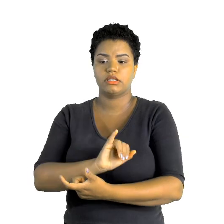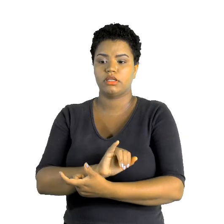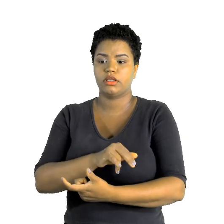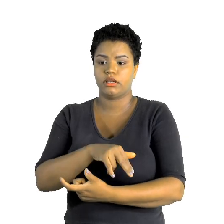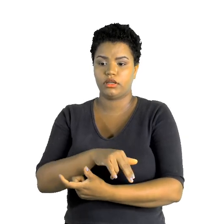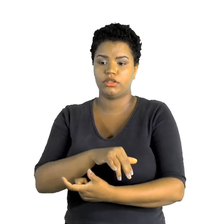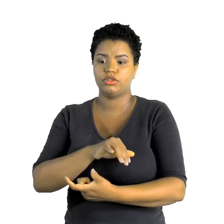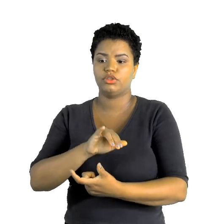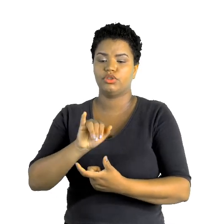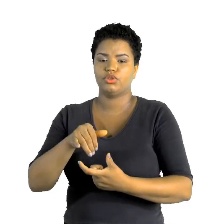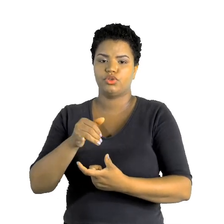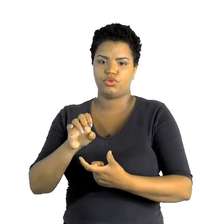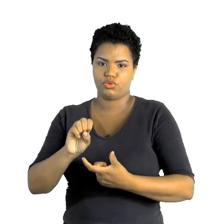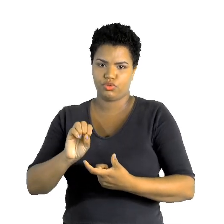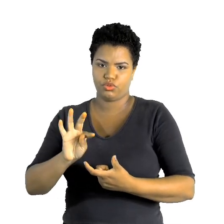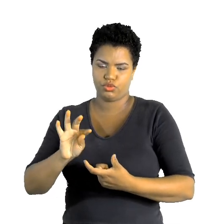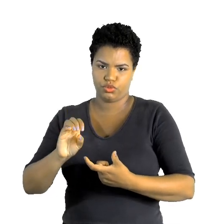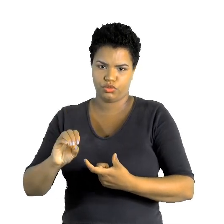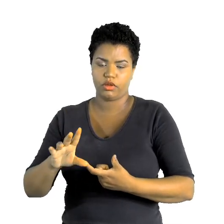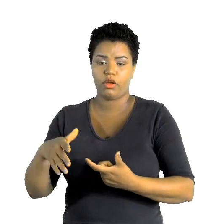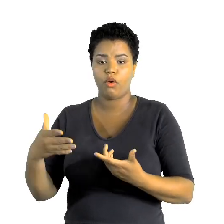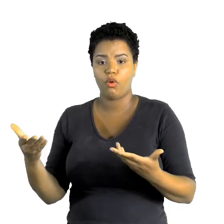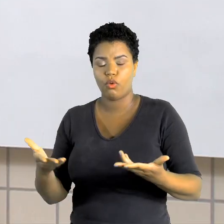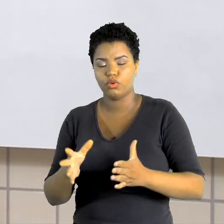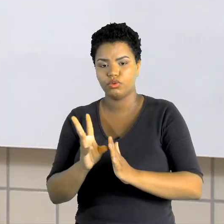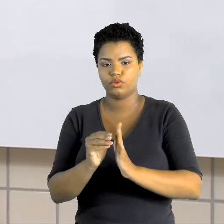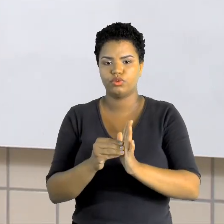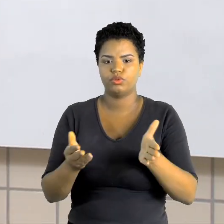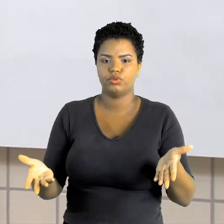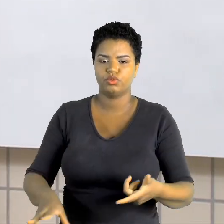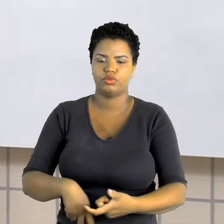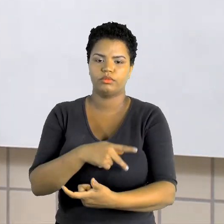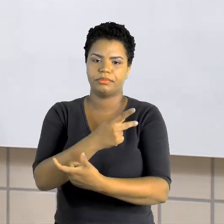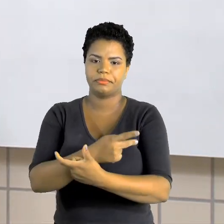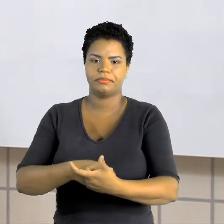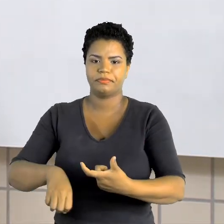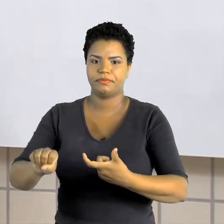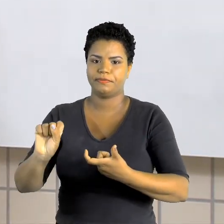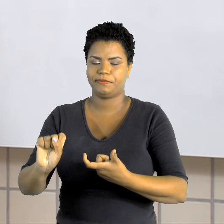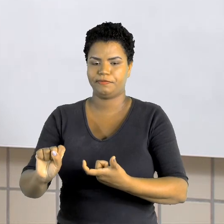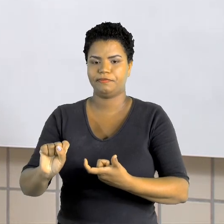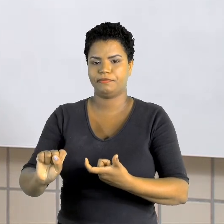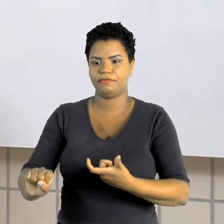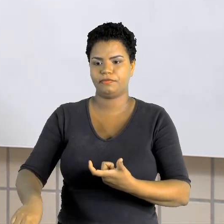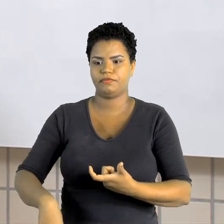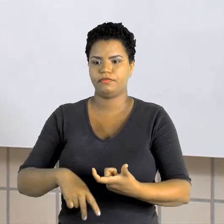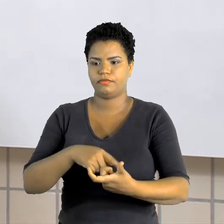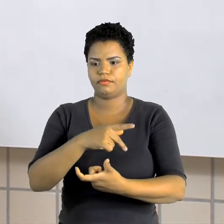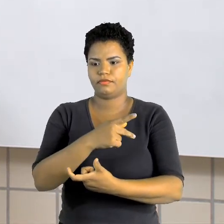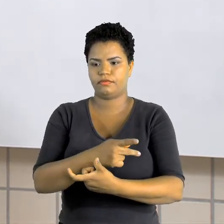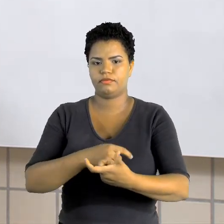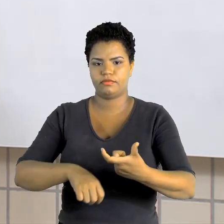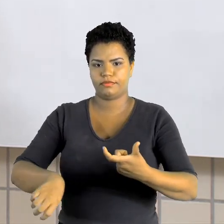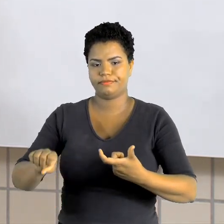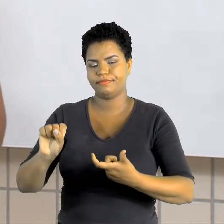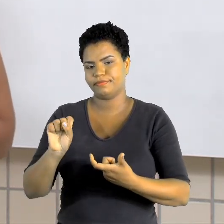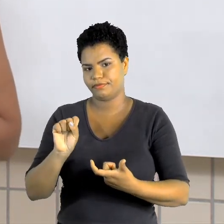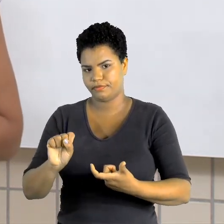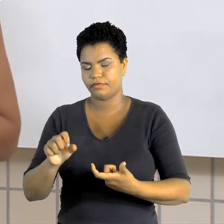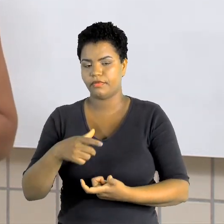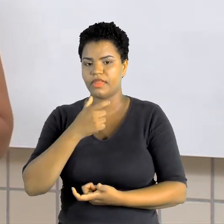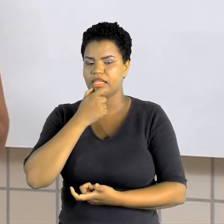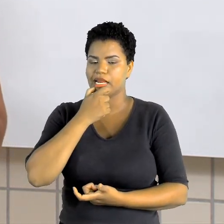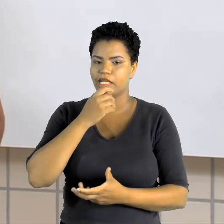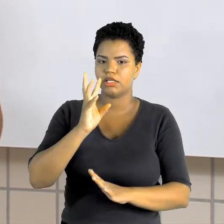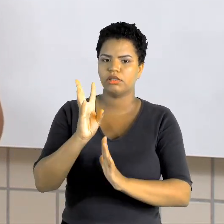nosso conteúdo de hoje, prefixação e sufixação, prefix and suffix em inglês, um